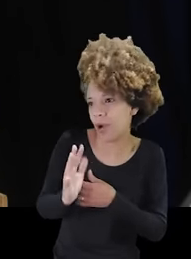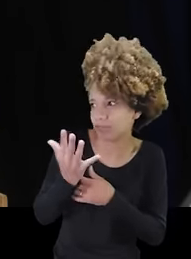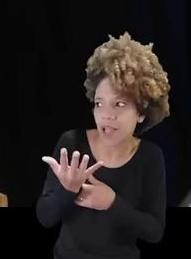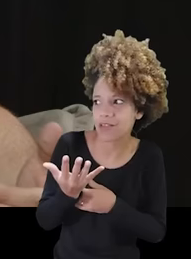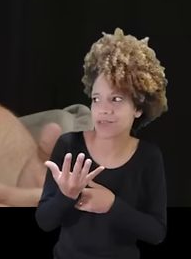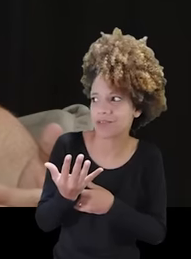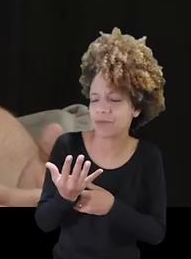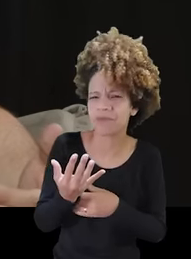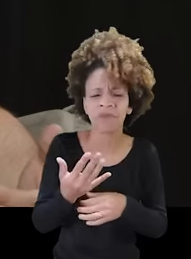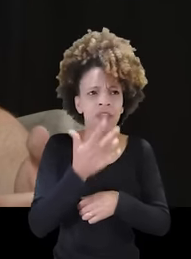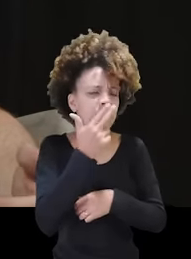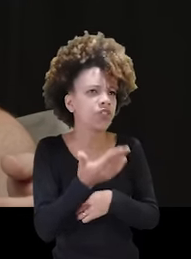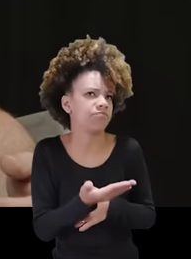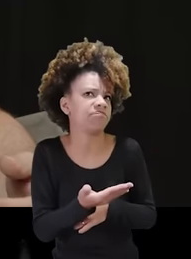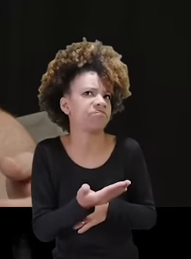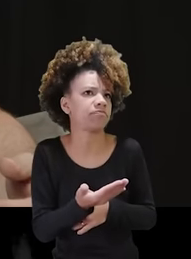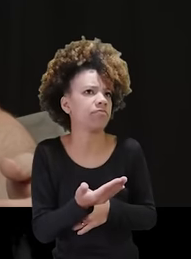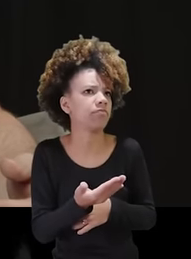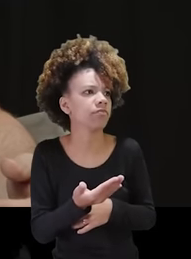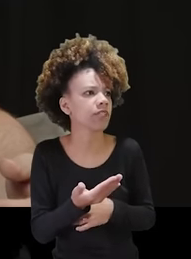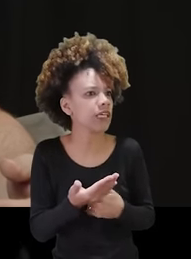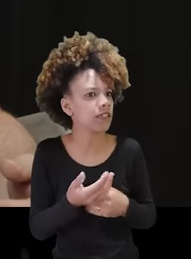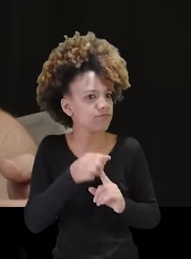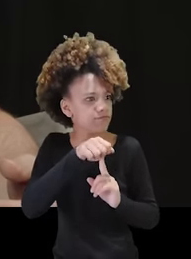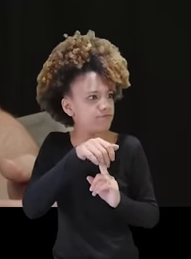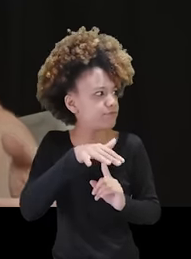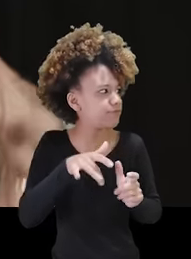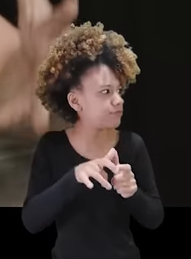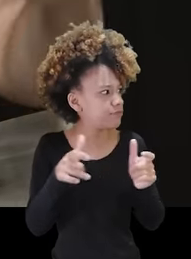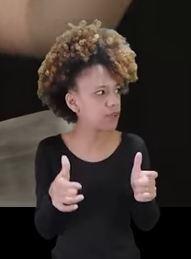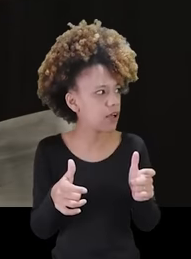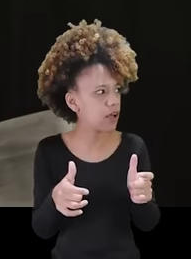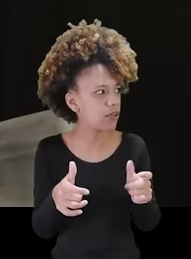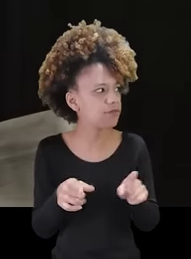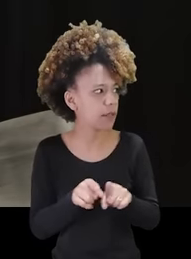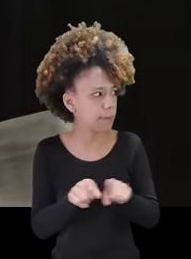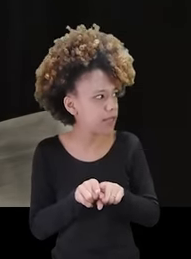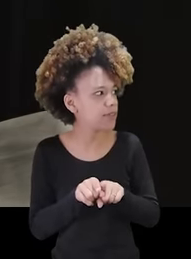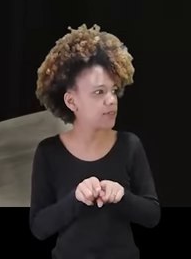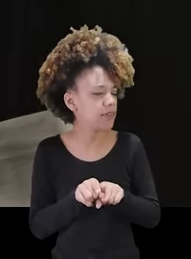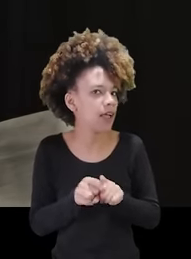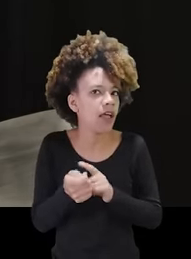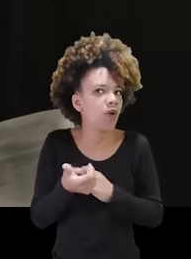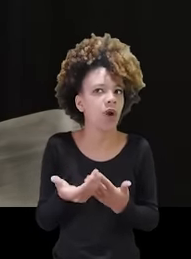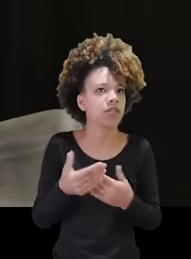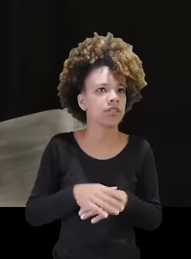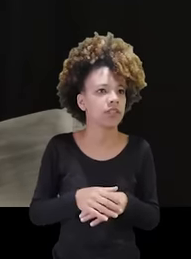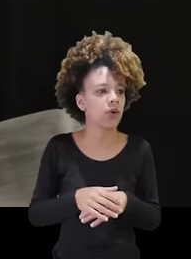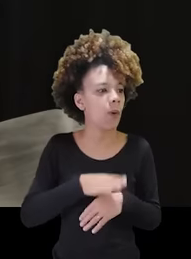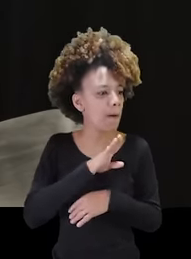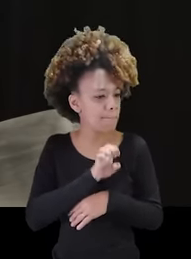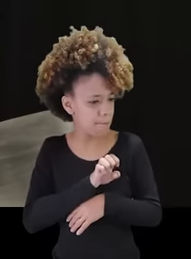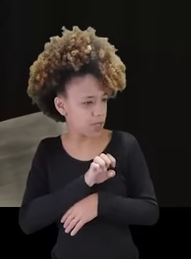o negócio né muito muito extravagante tudo muito muito grandioso é quase como pegar um